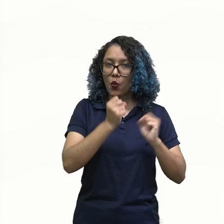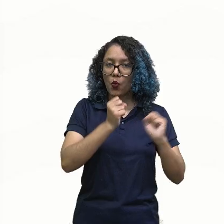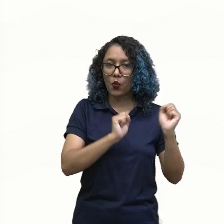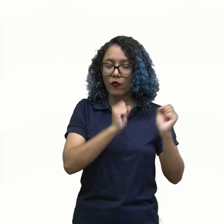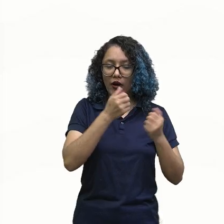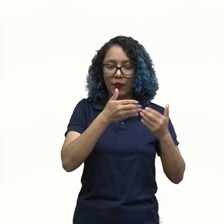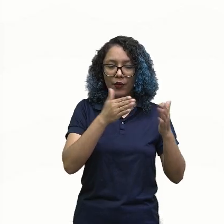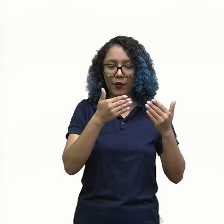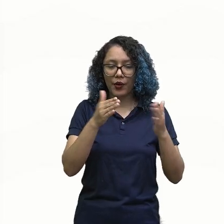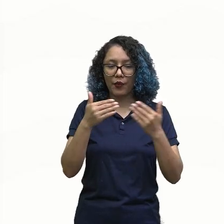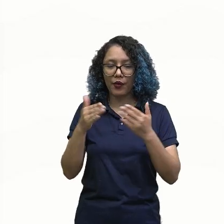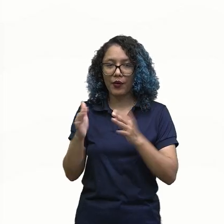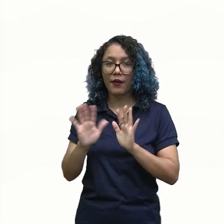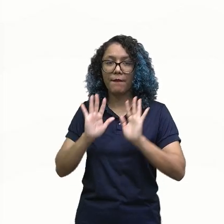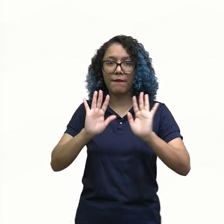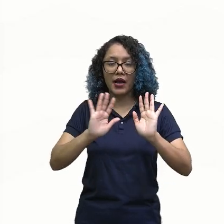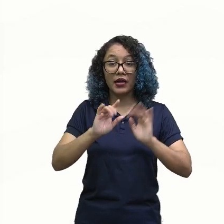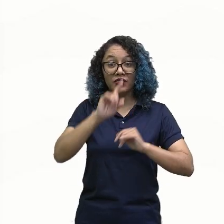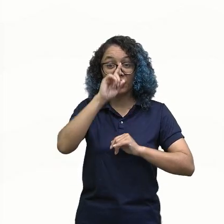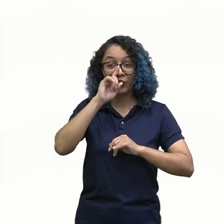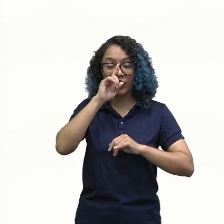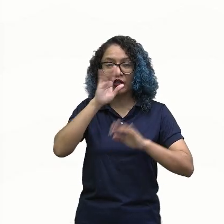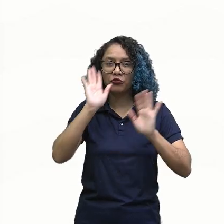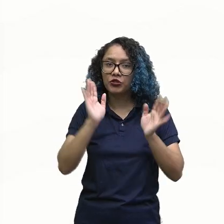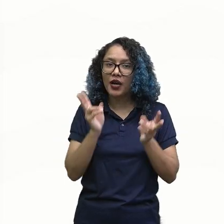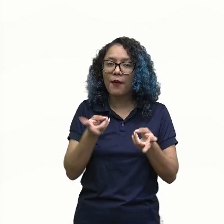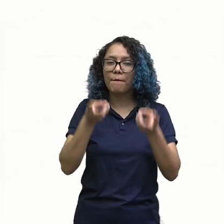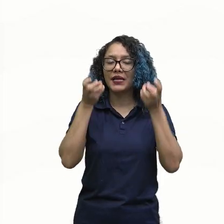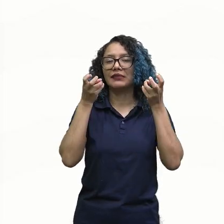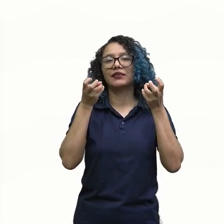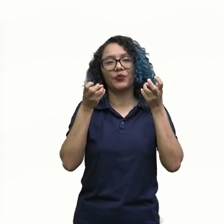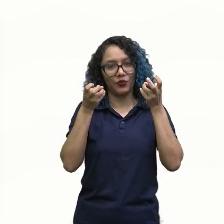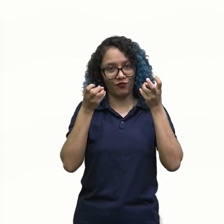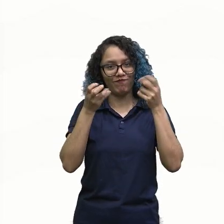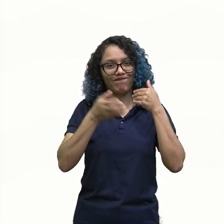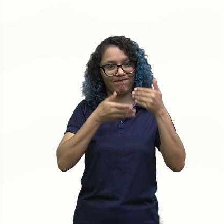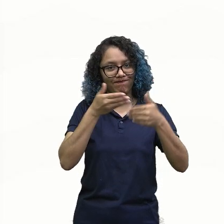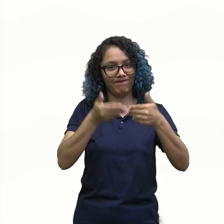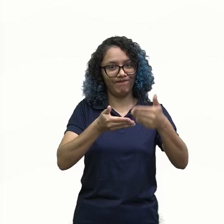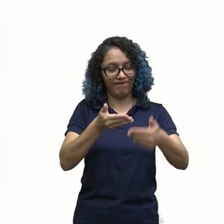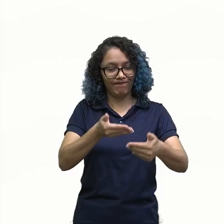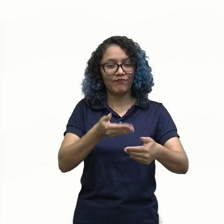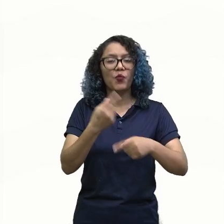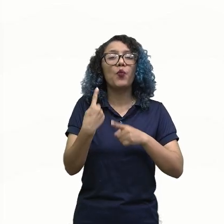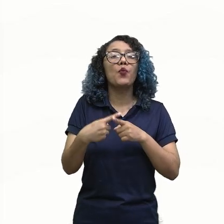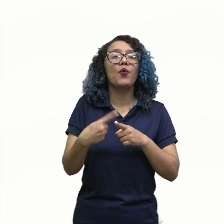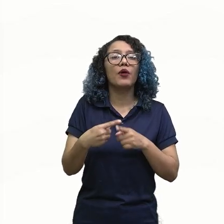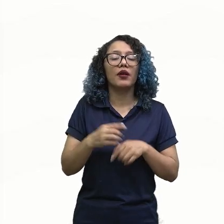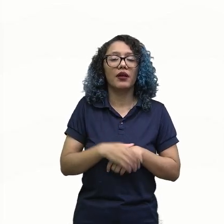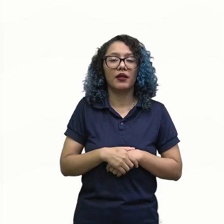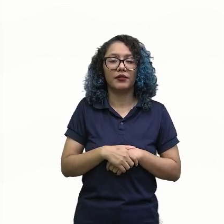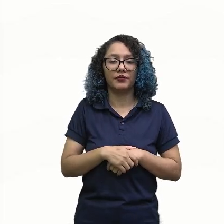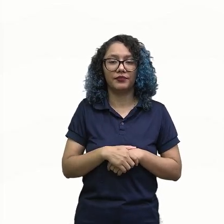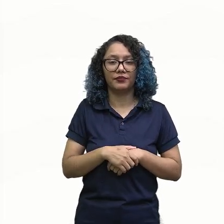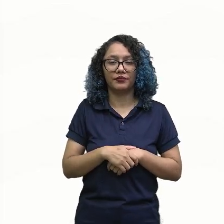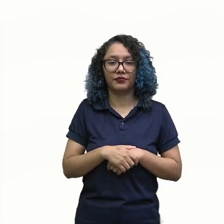o perigo já foi detectado ao longo do tempo, porque as usinas começaram a